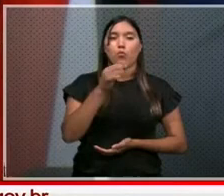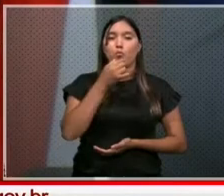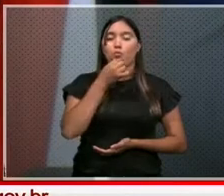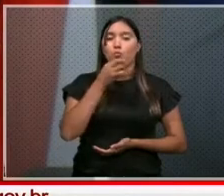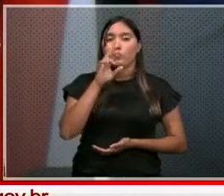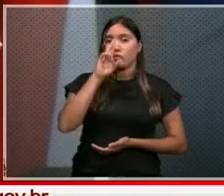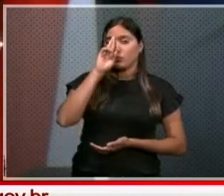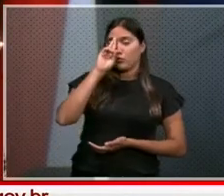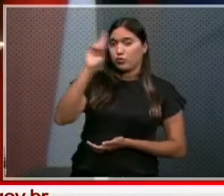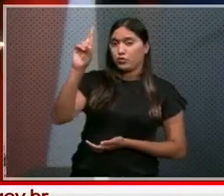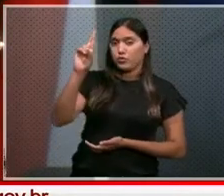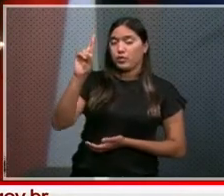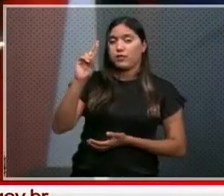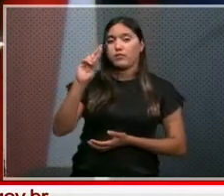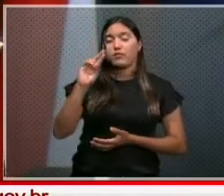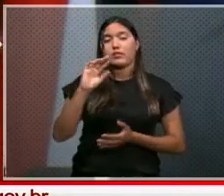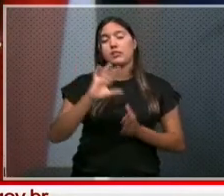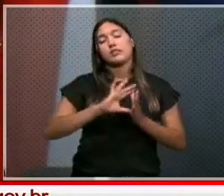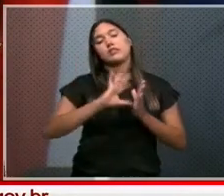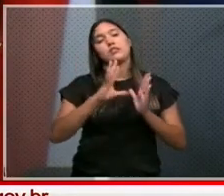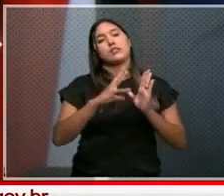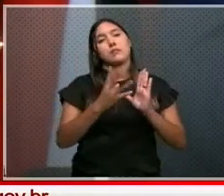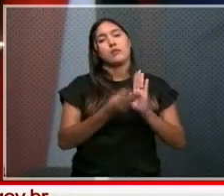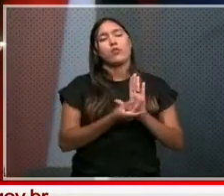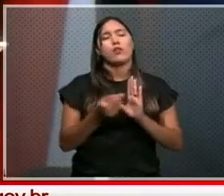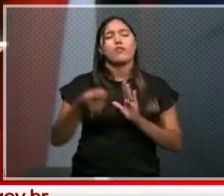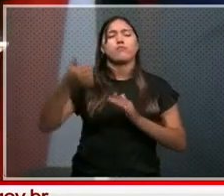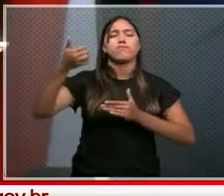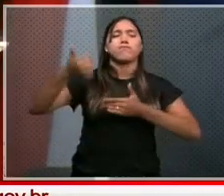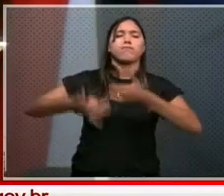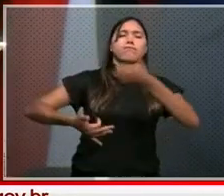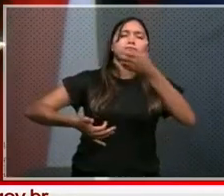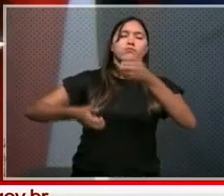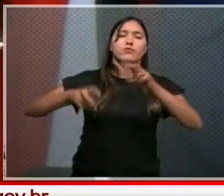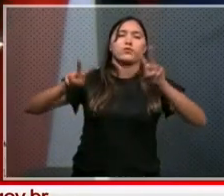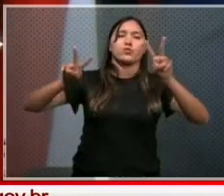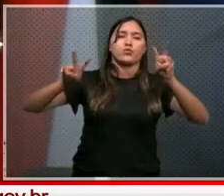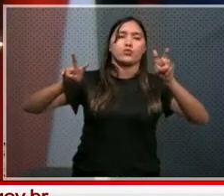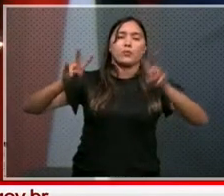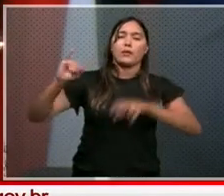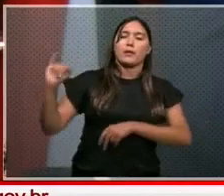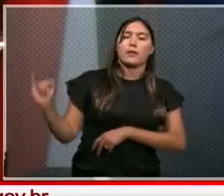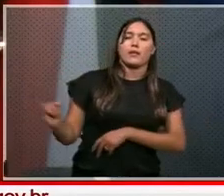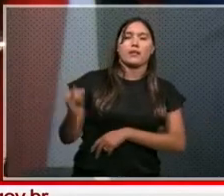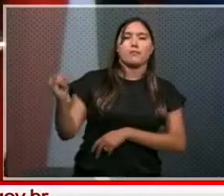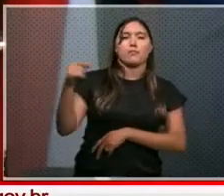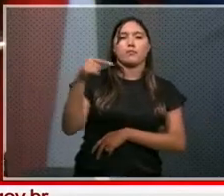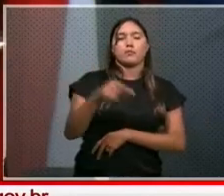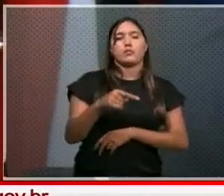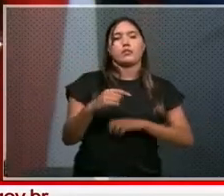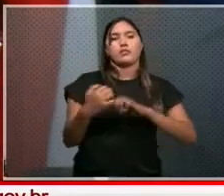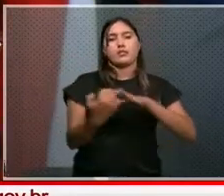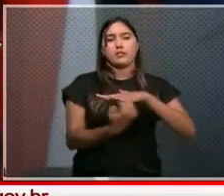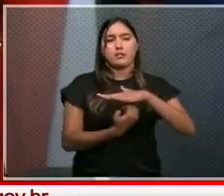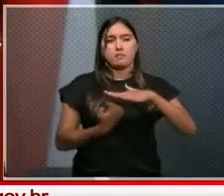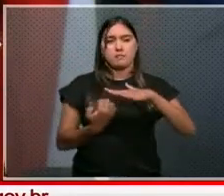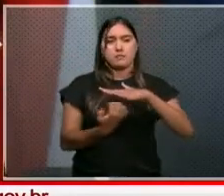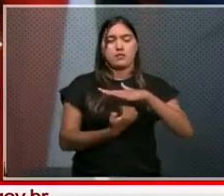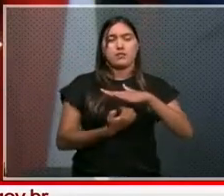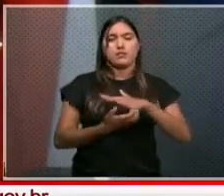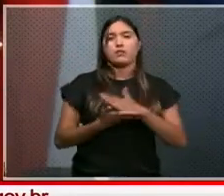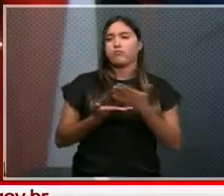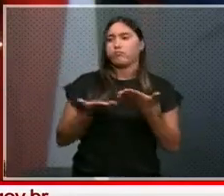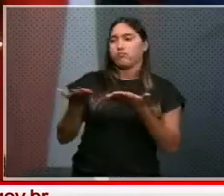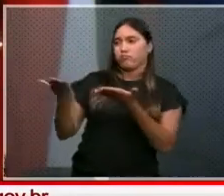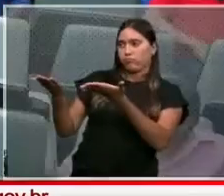para os contextualizar acerca da importância desta importante empresa com a